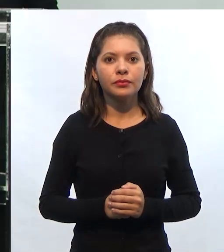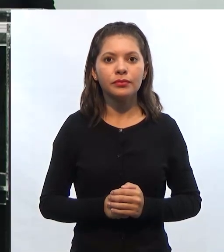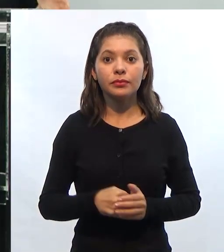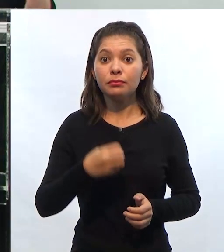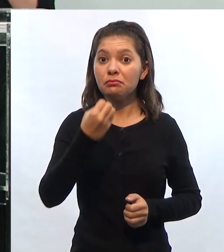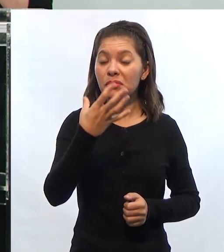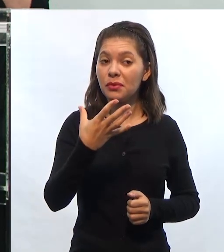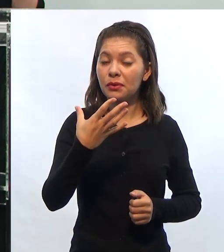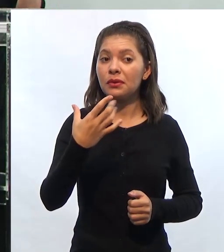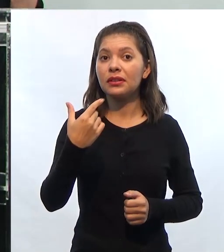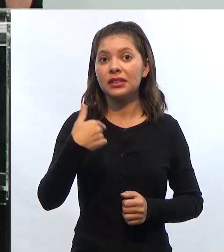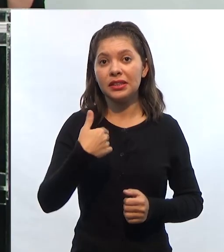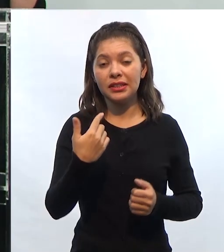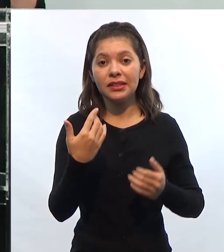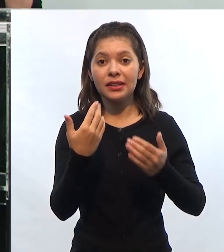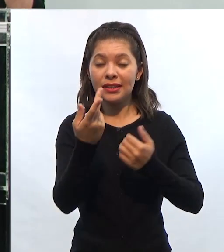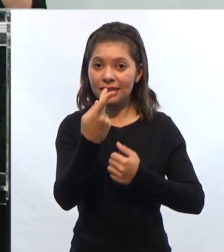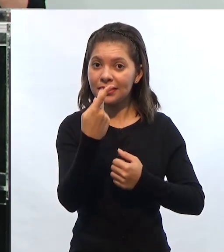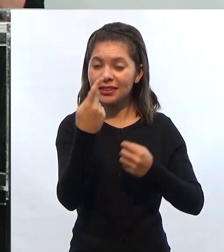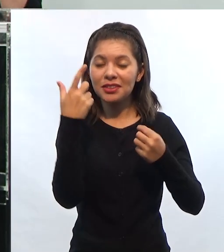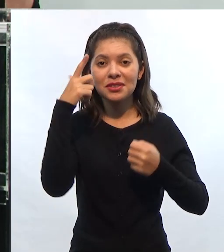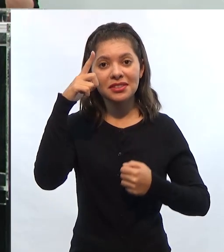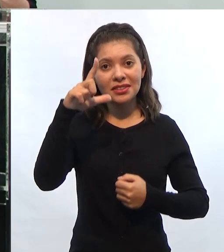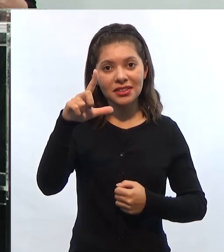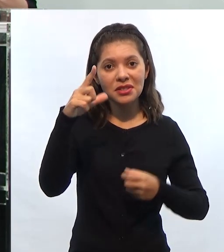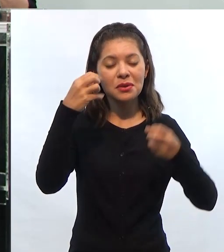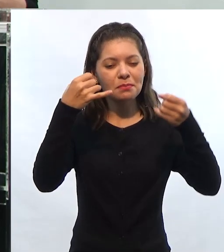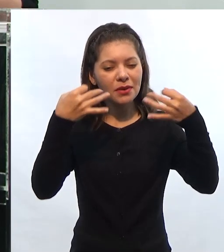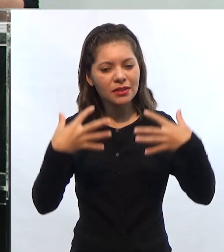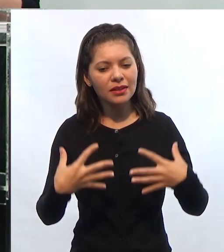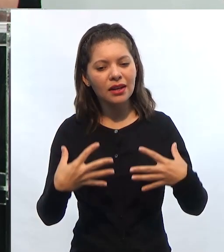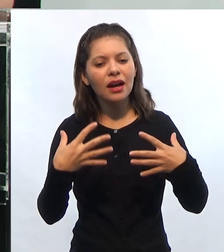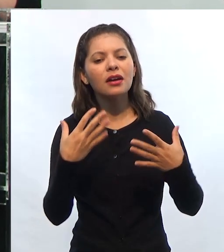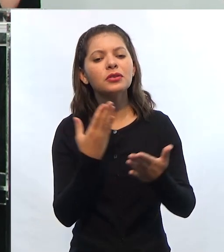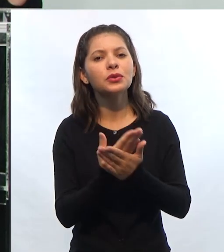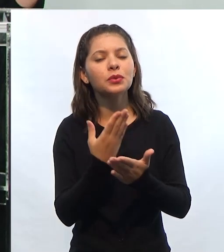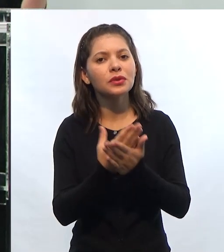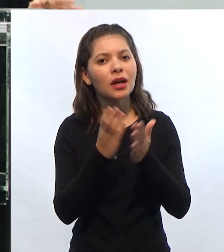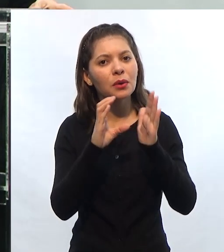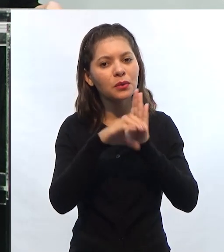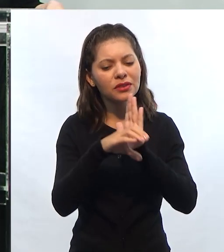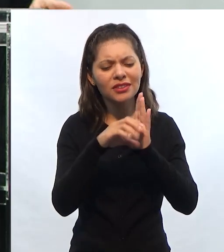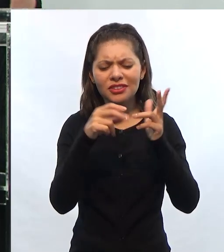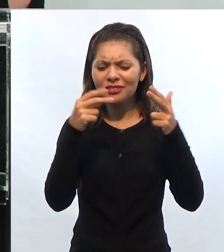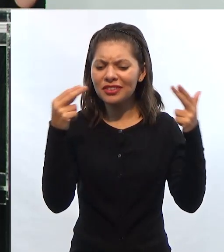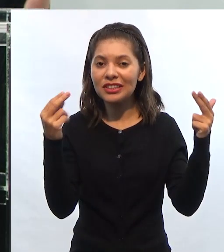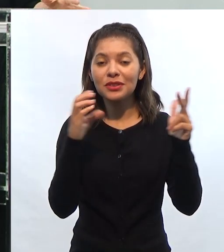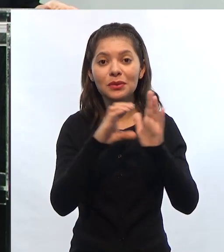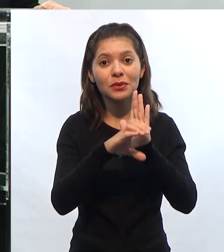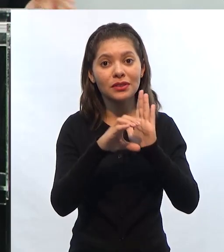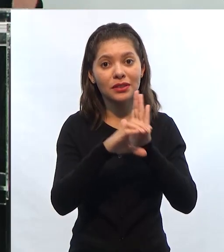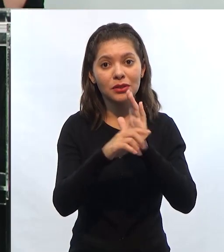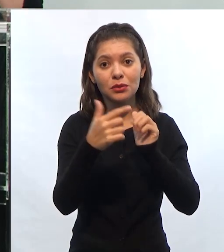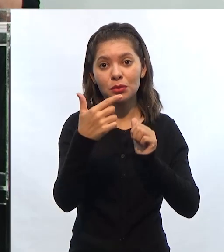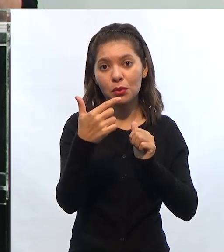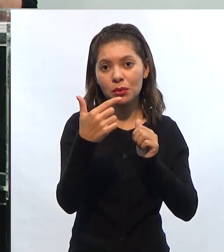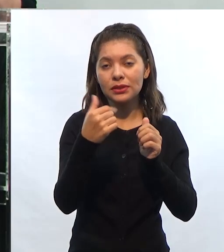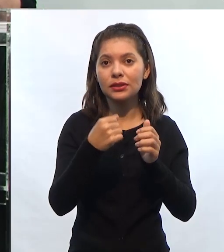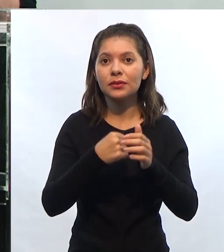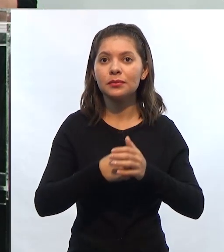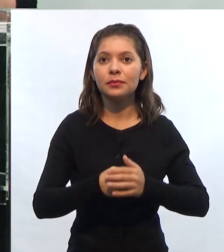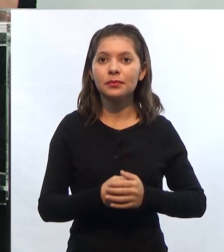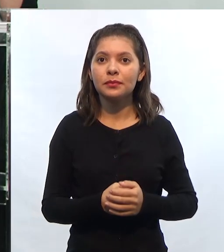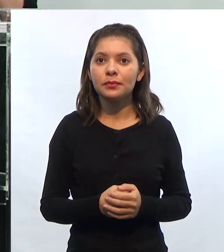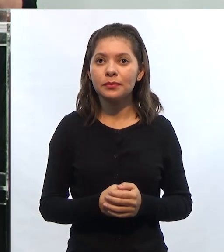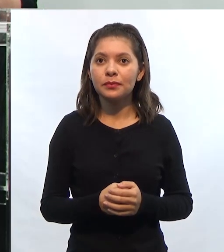Bom, então acho que aqui a gente já conseguiu ver mais ou menos o conceito, né, do marketing. A gente viu vários conceitos aí, 2 do Kotler, um da